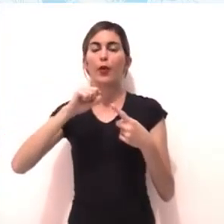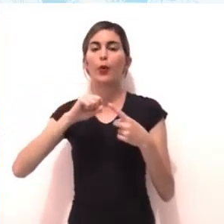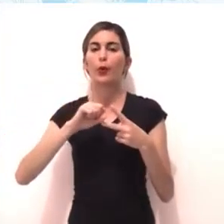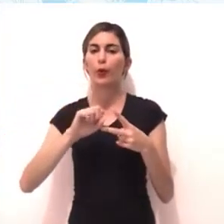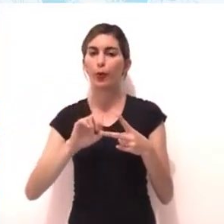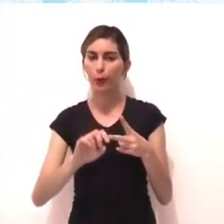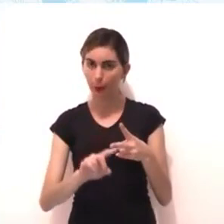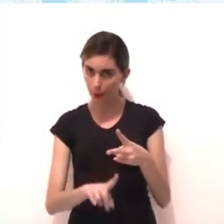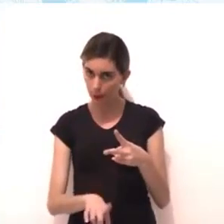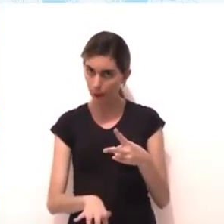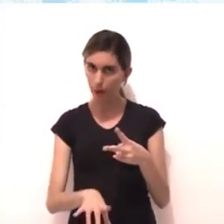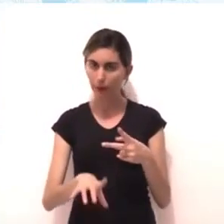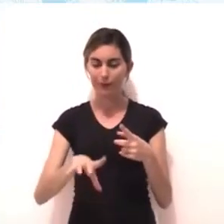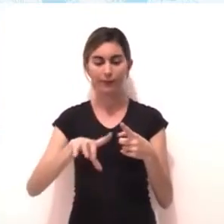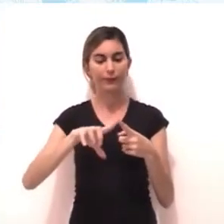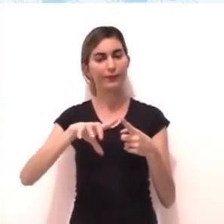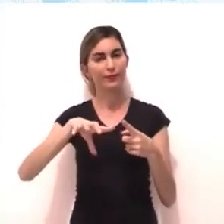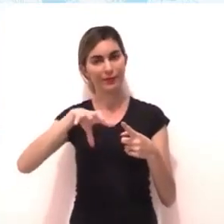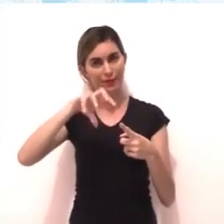expira.